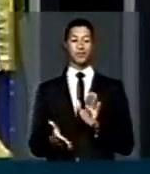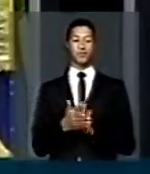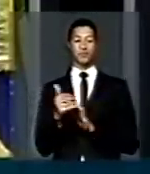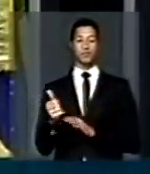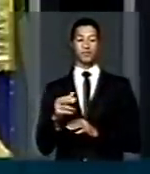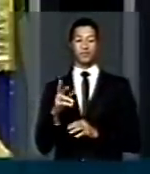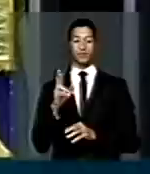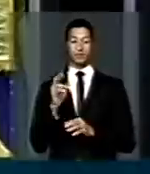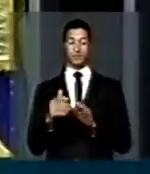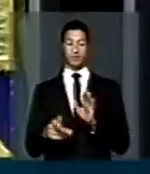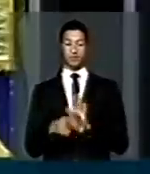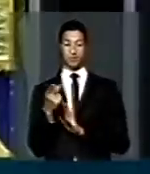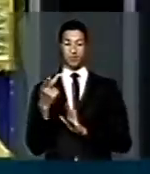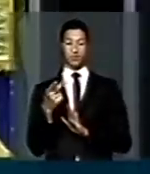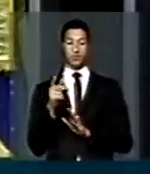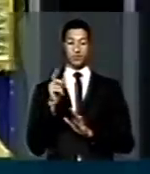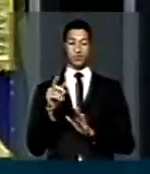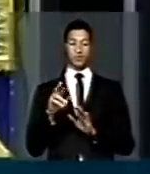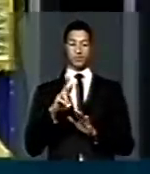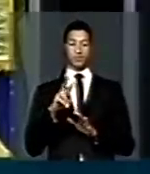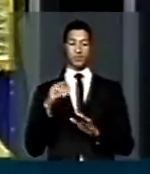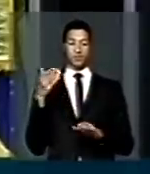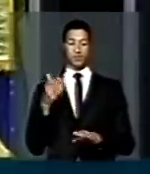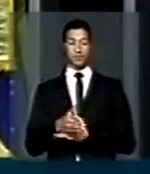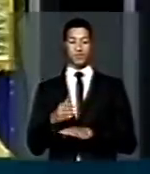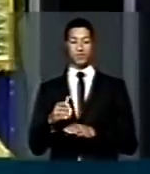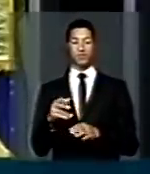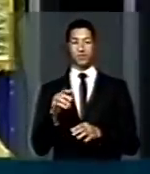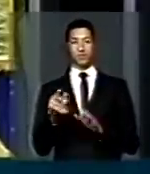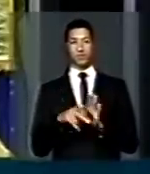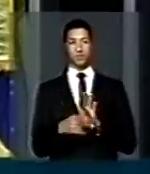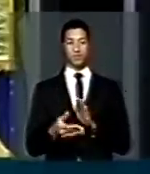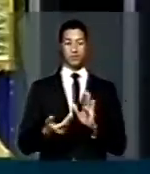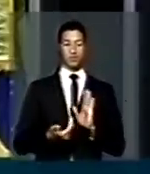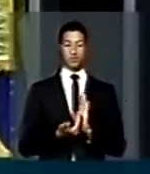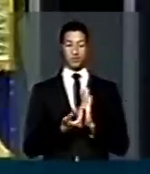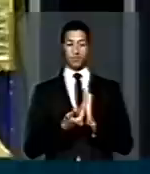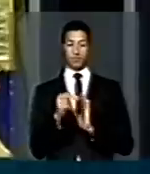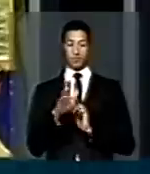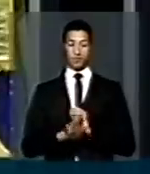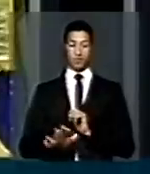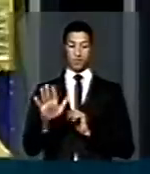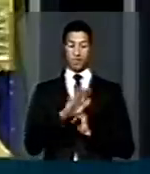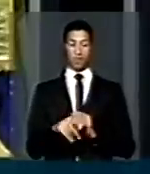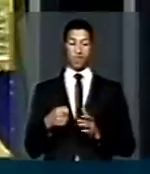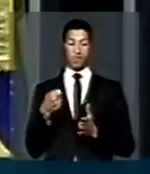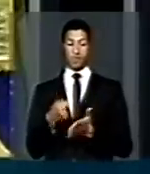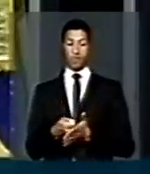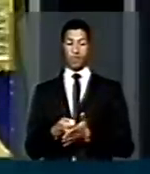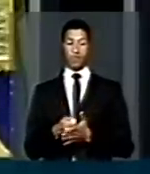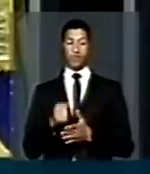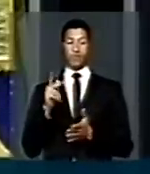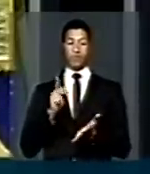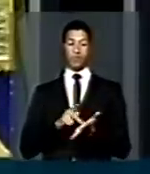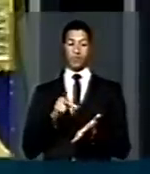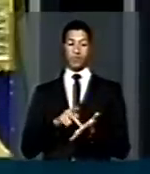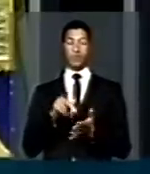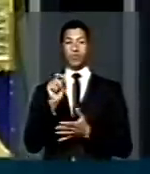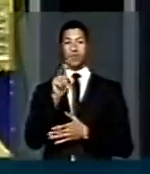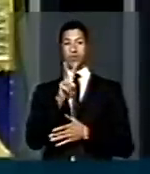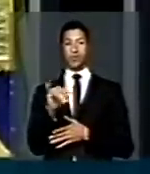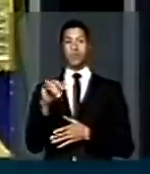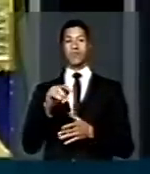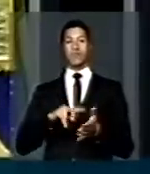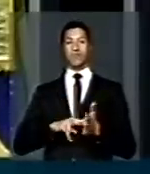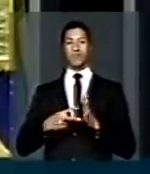uma resolução que invade a competência do congresso nacional e impõe uma realidade que vai